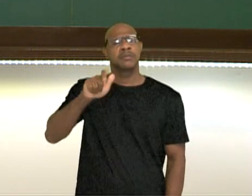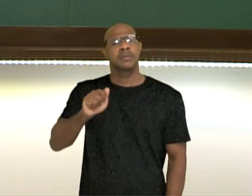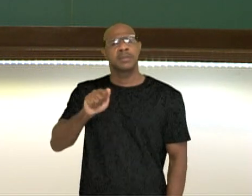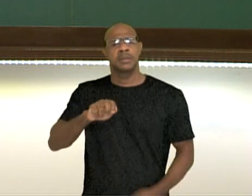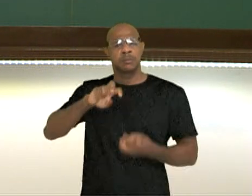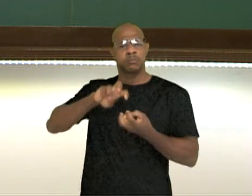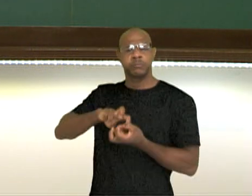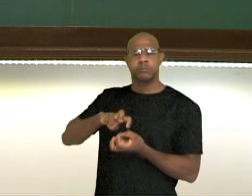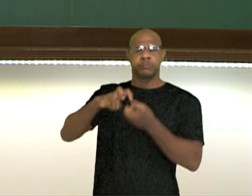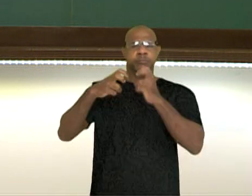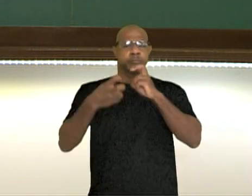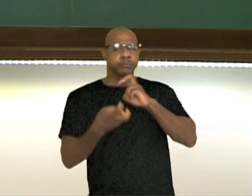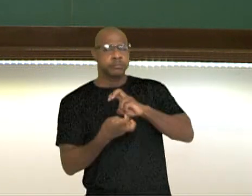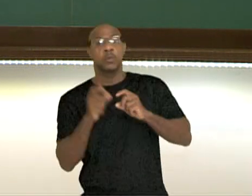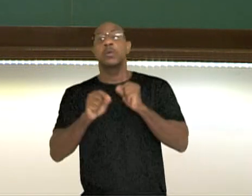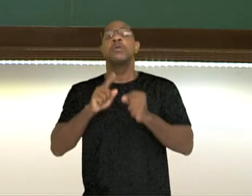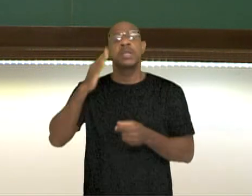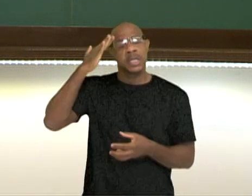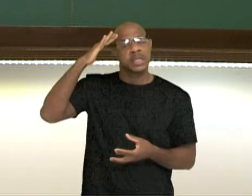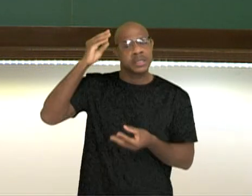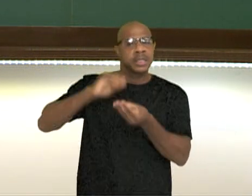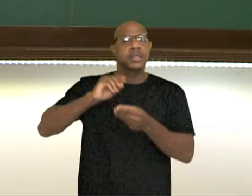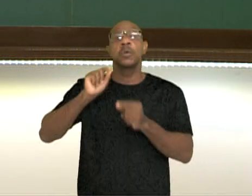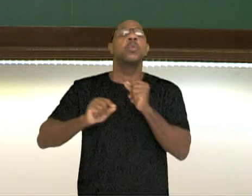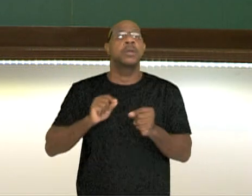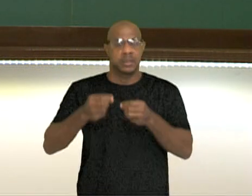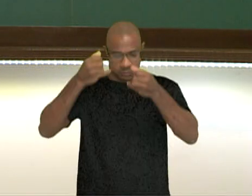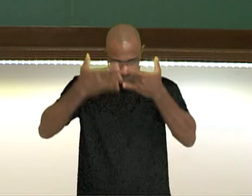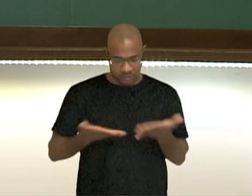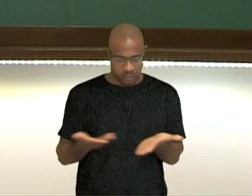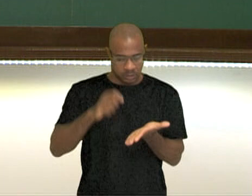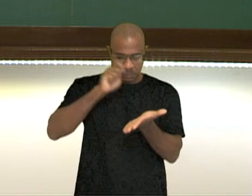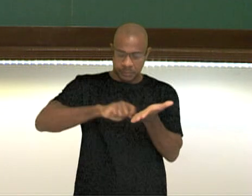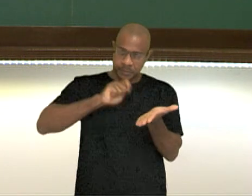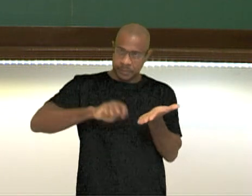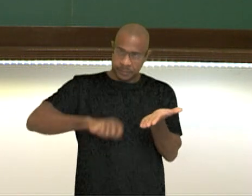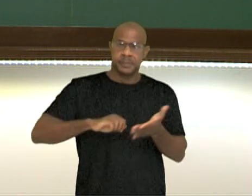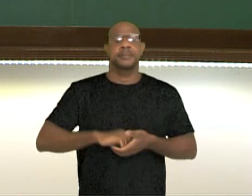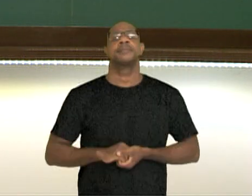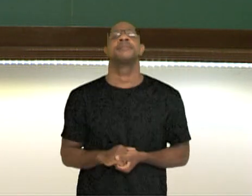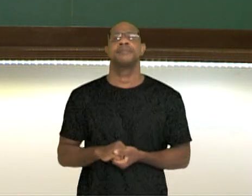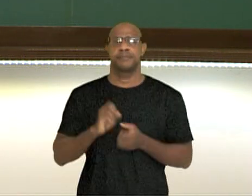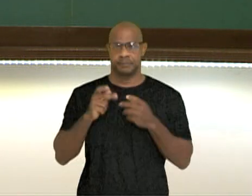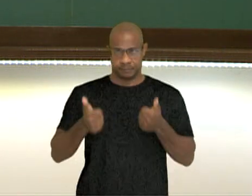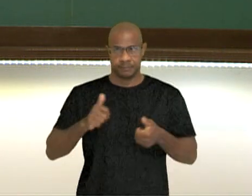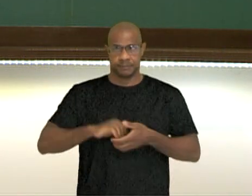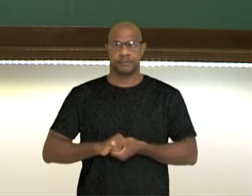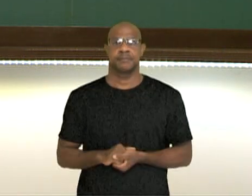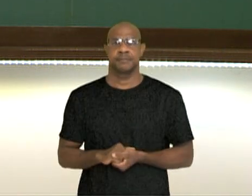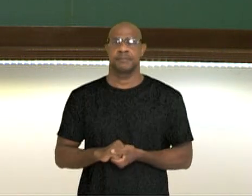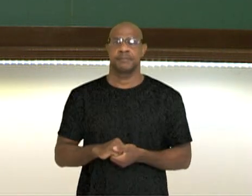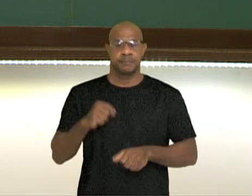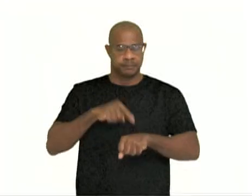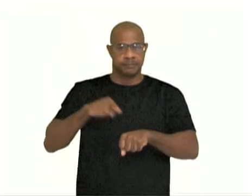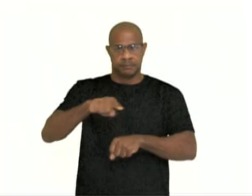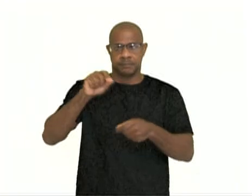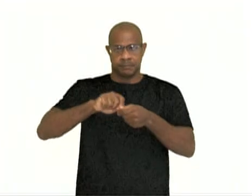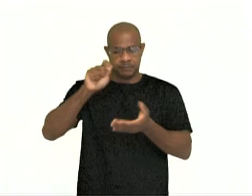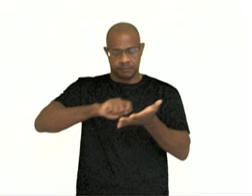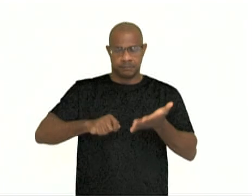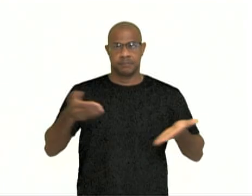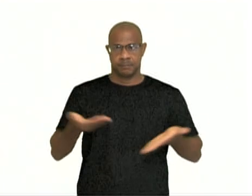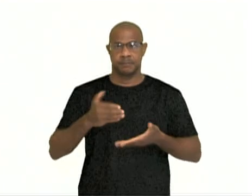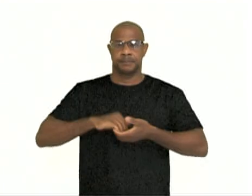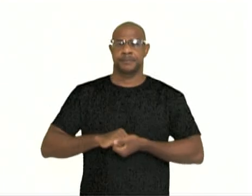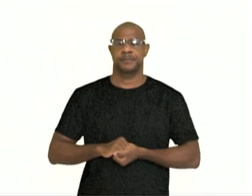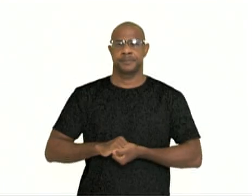que você entende como sendo a ginga e depois a gente vai explicar melhor, ok? Tempinho para você escrever aí agora.